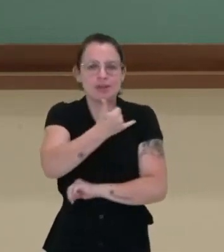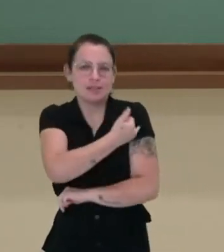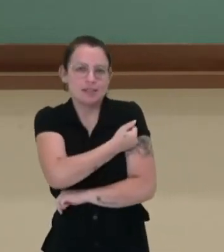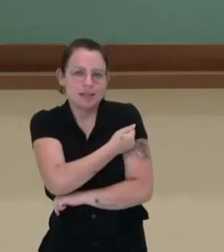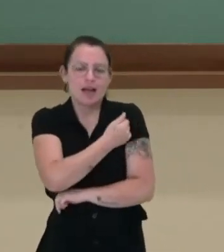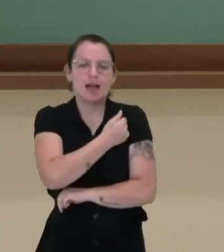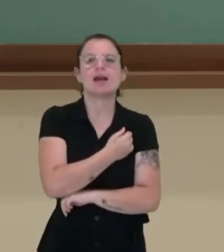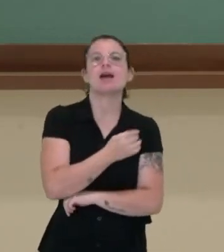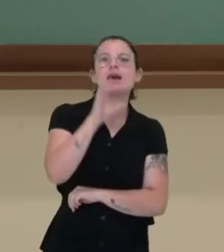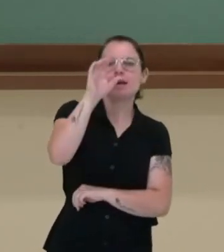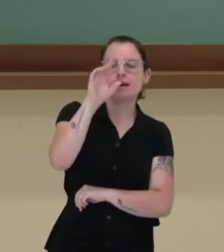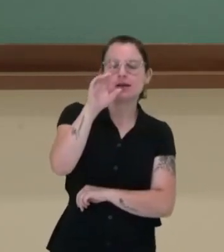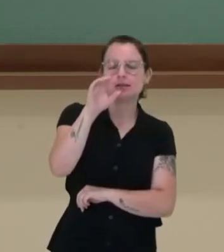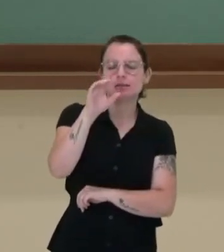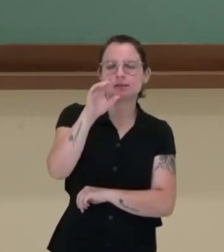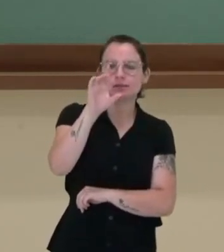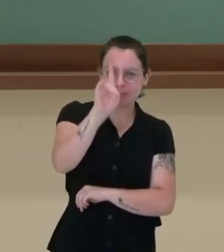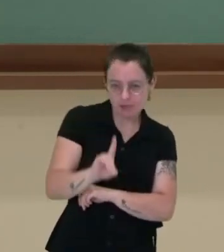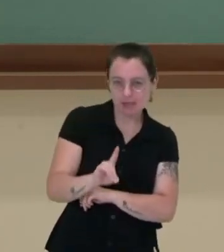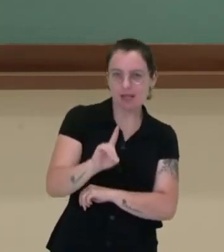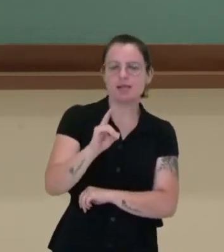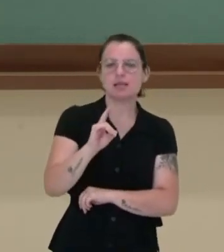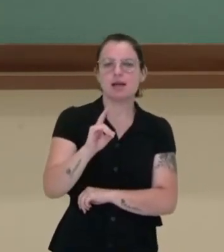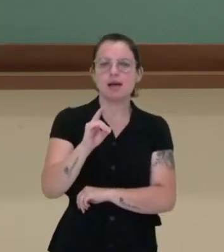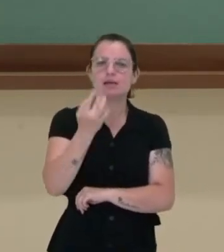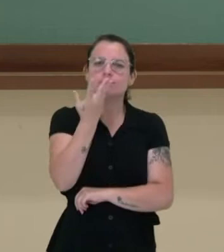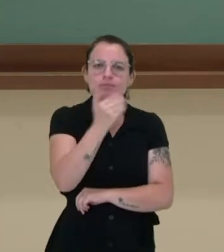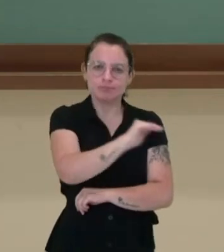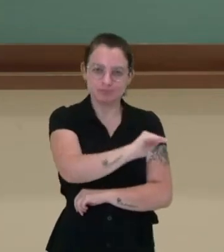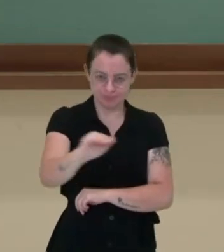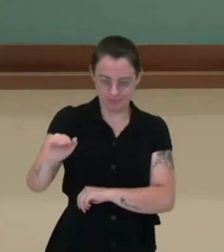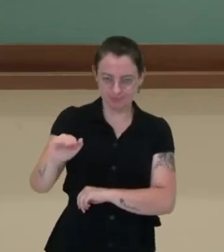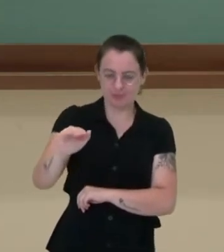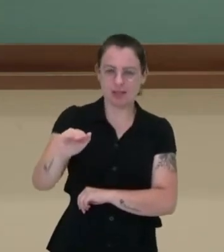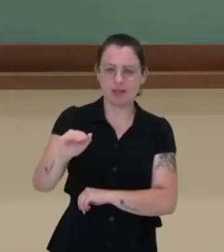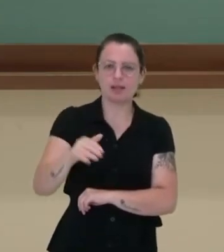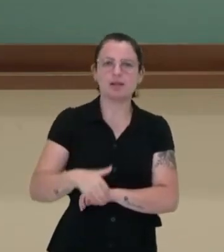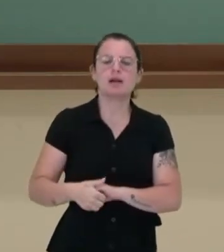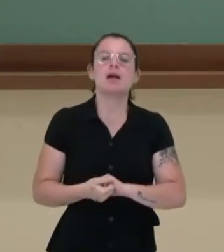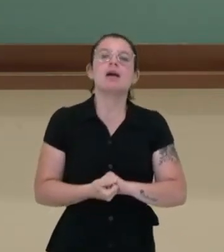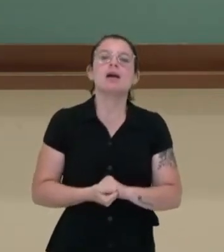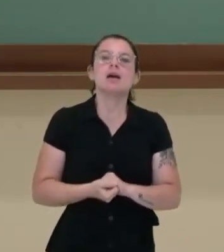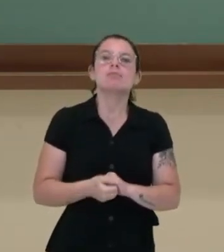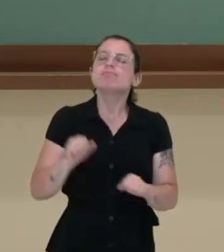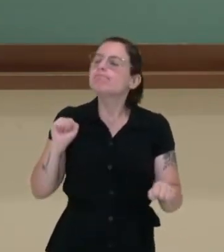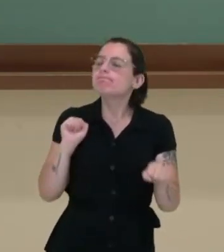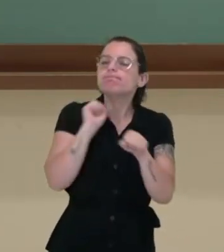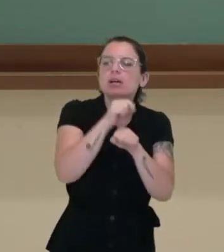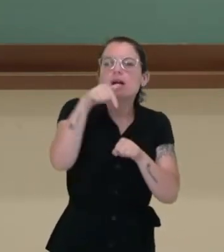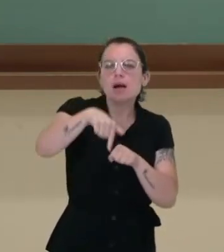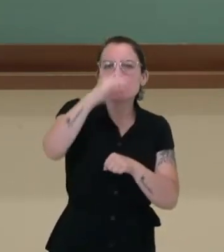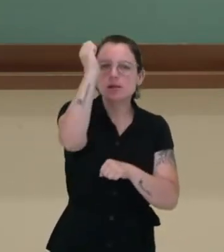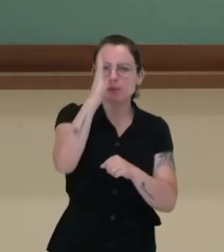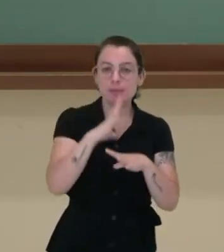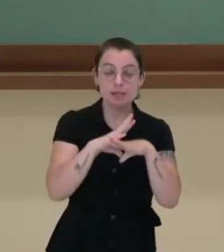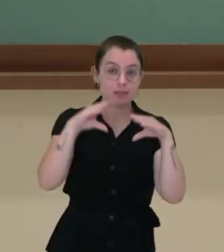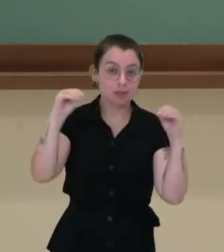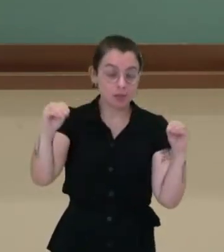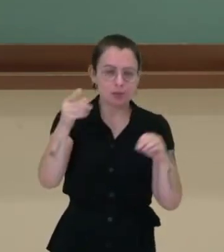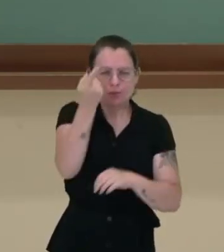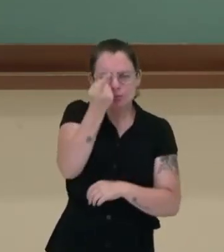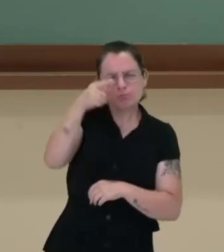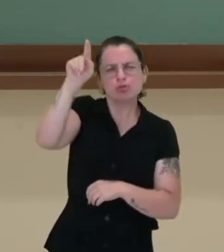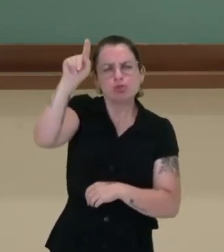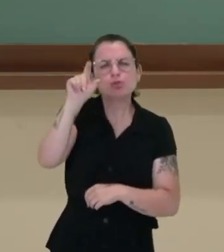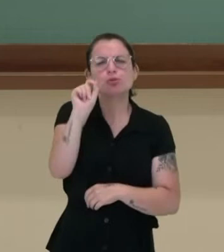foi considerada erradicada no Brasil. O último caso foi registrado em